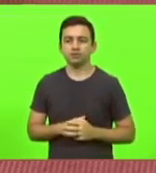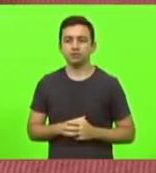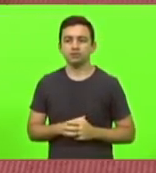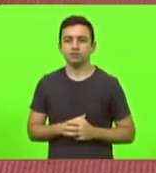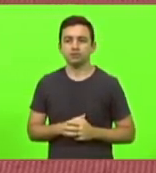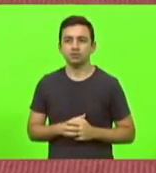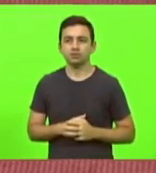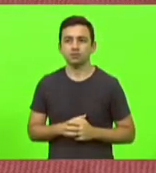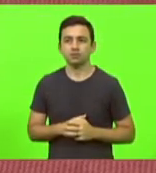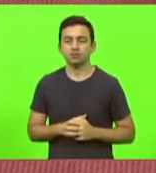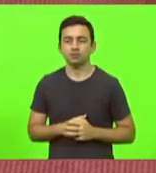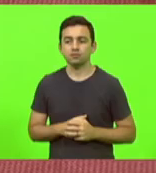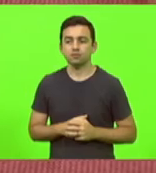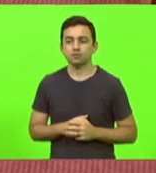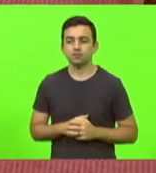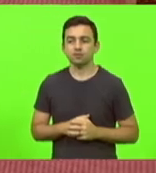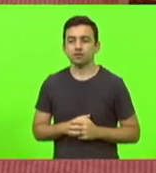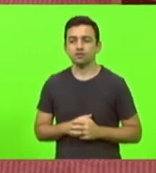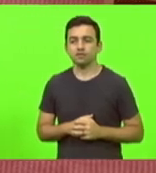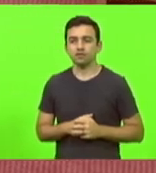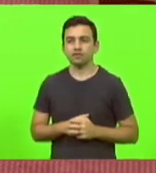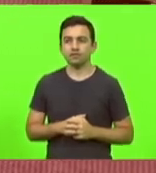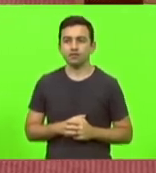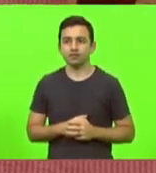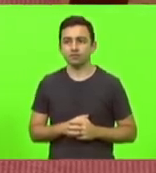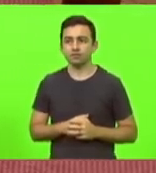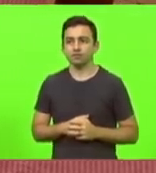Dono da lancha.